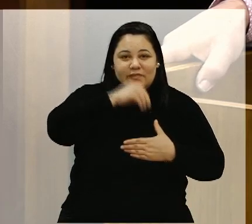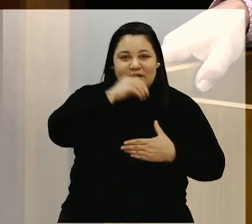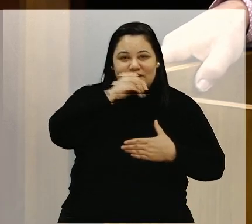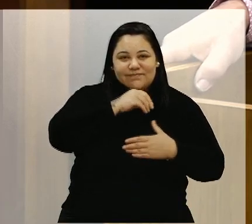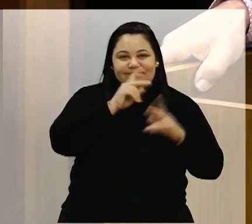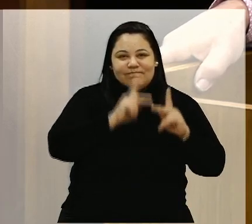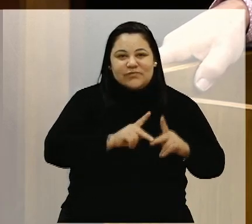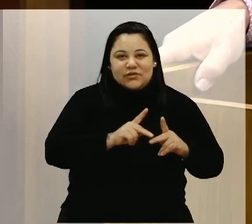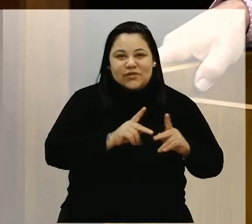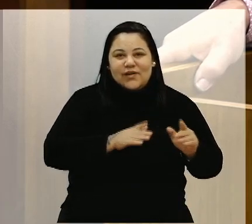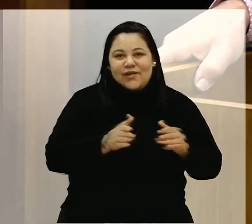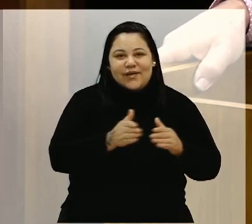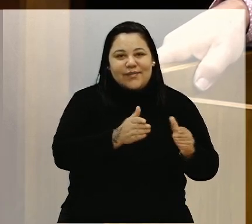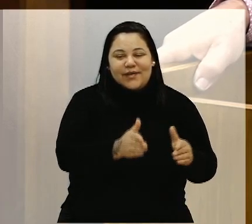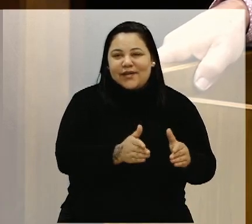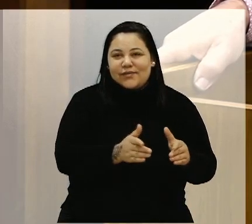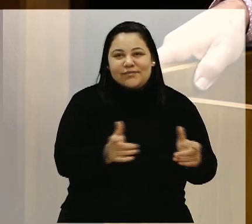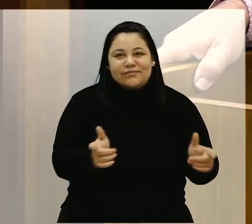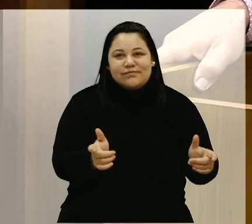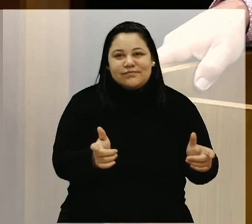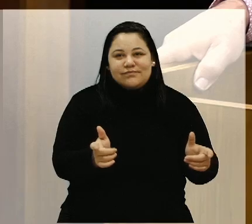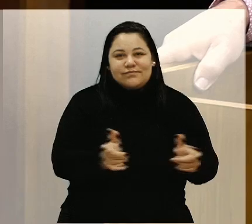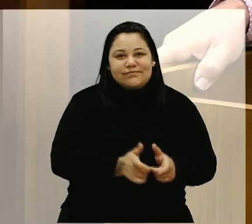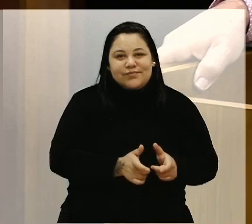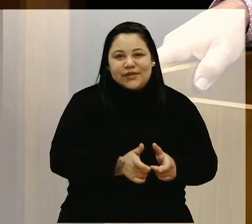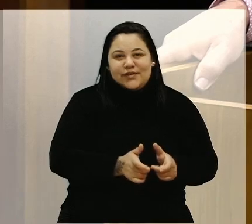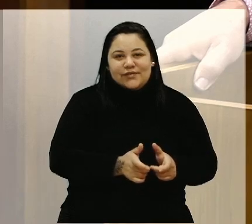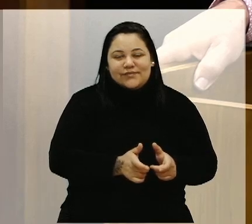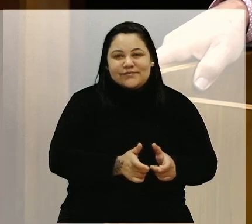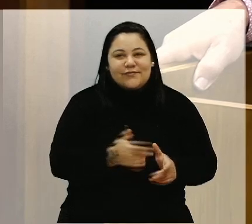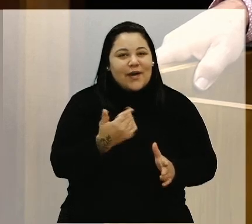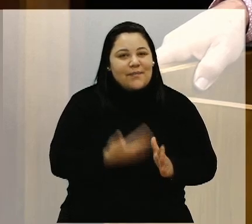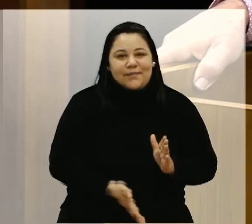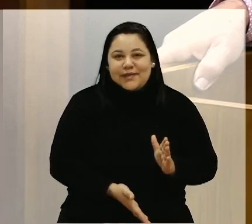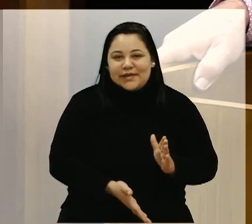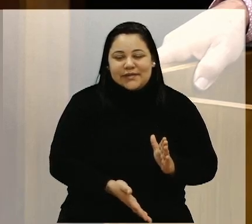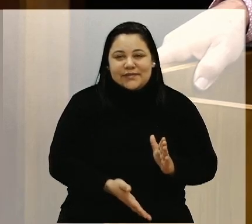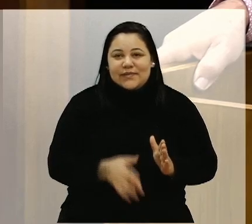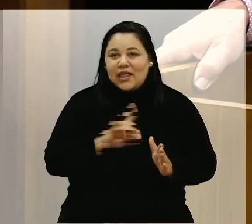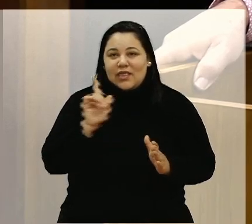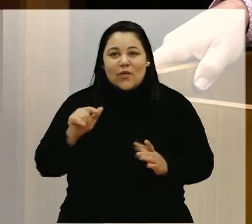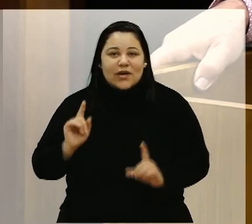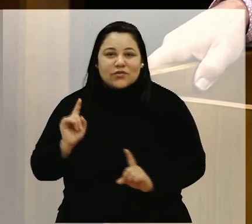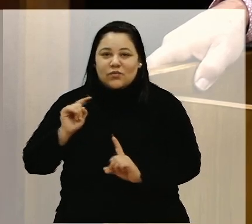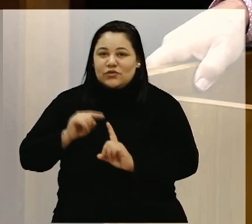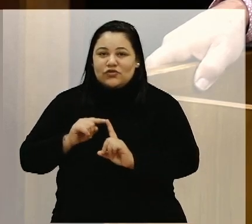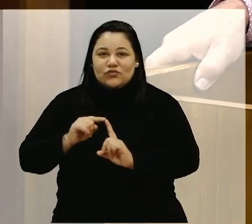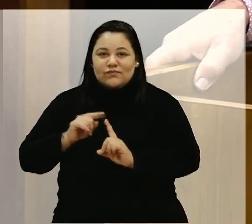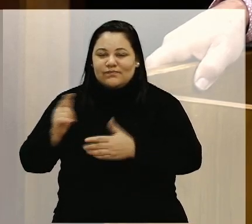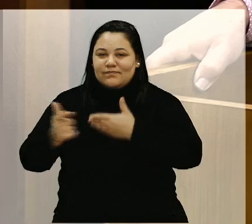é uma caminhada curta, é uma rua sem saída. Não é para isso que fomos colocados.